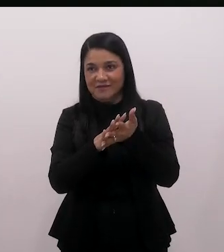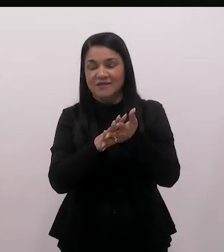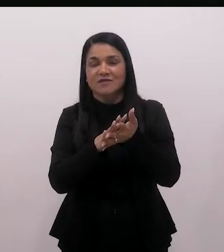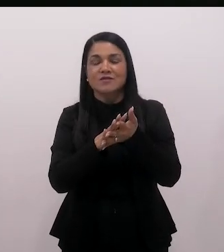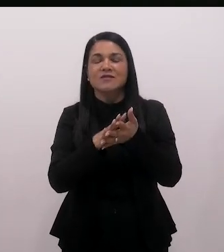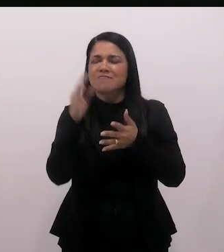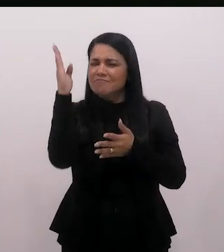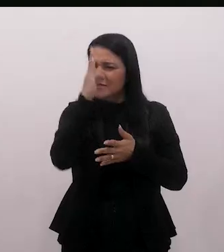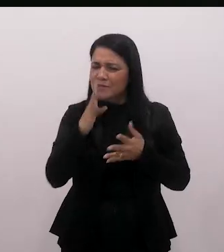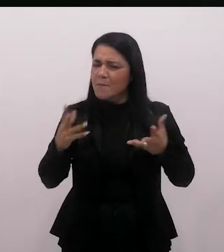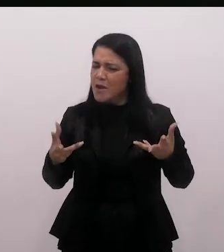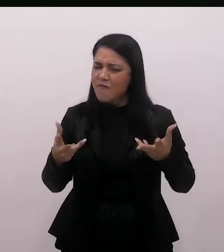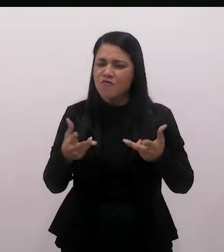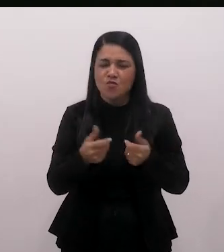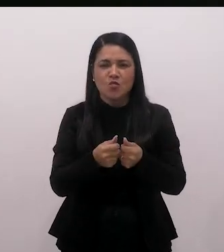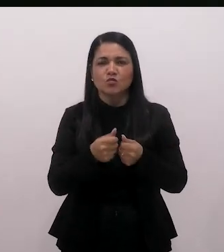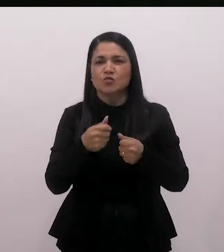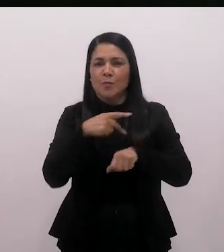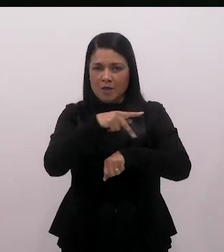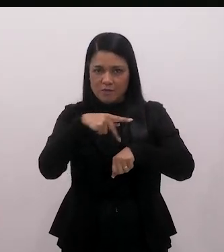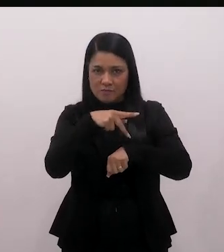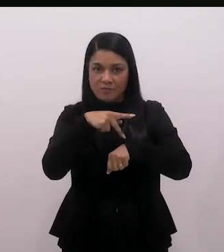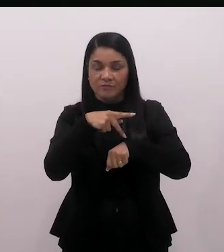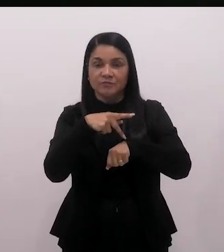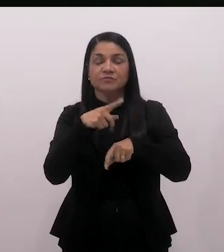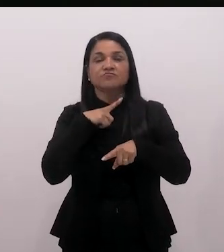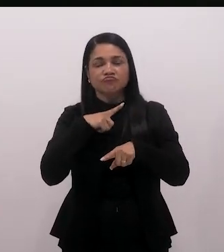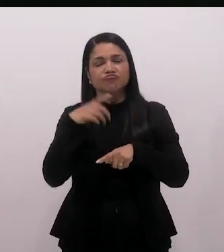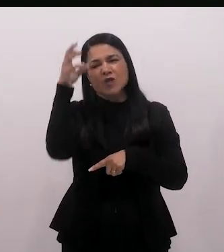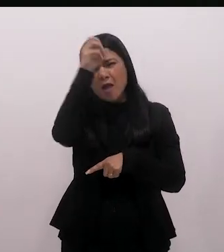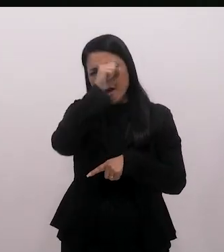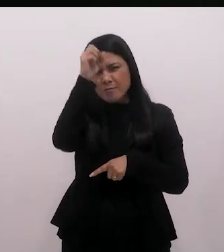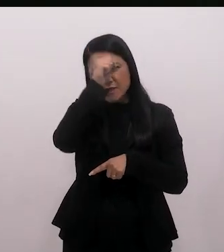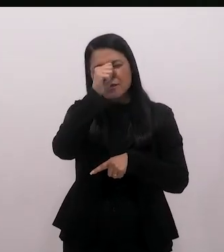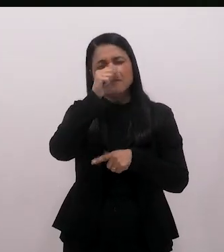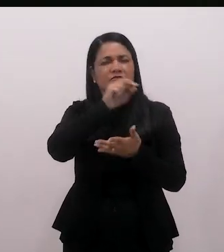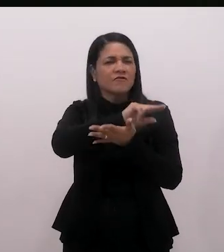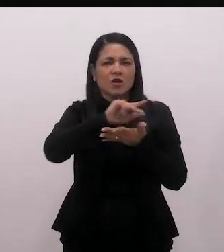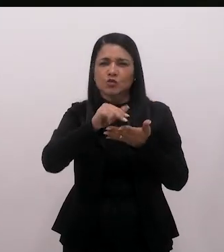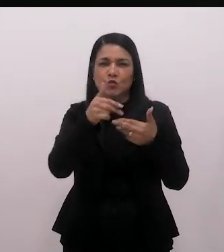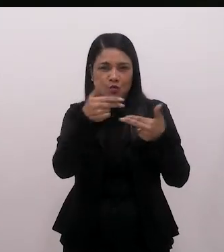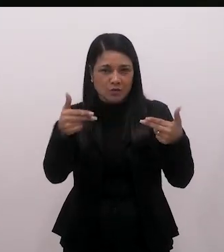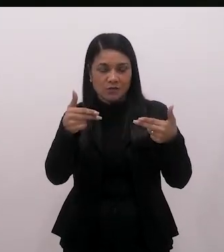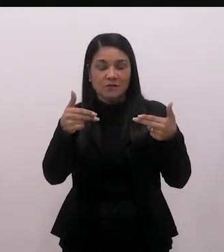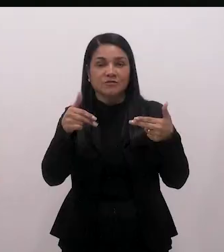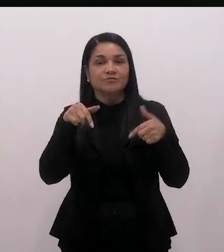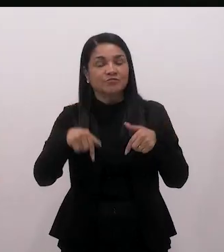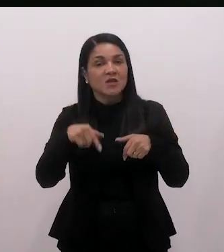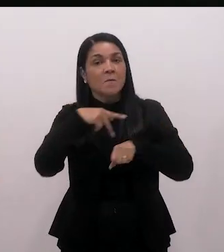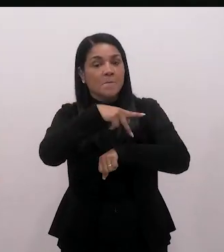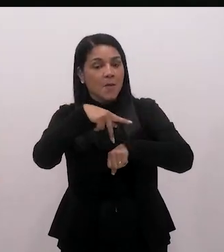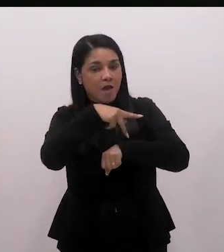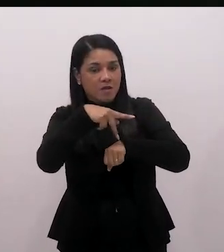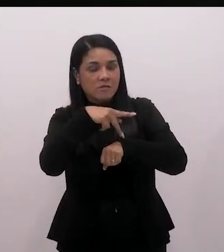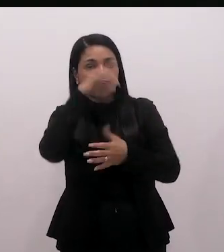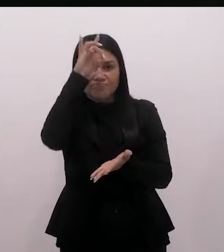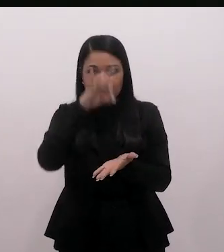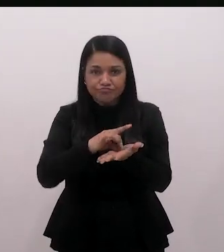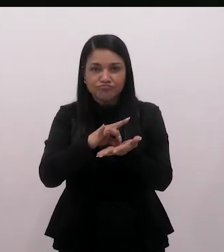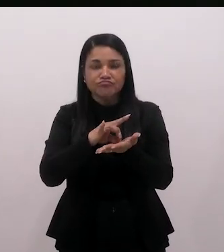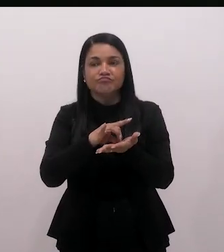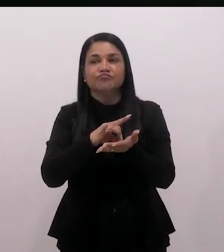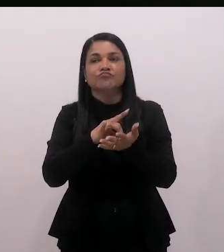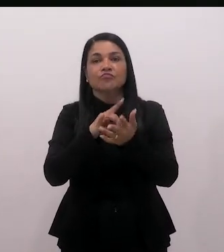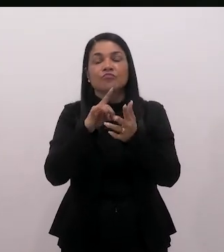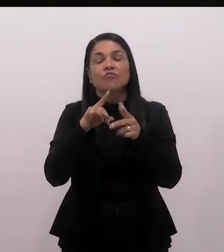país extraordinário e eu sempre digo que temos muitas lições a aprender com o Brasil. Porque é realmente um país tal como os